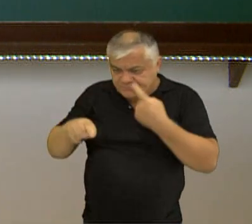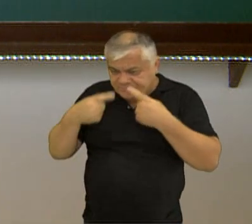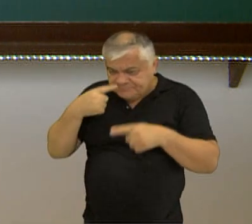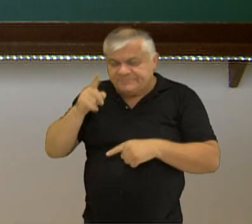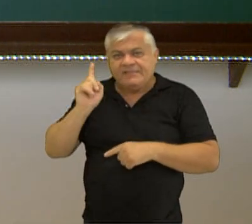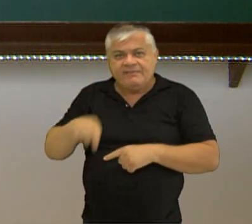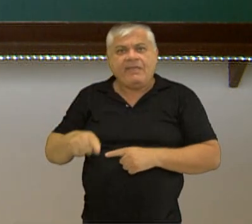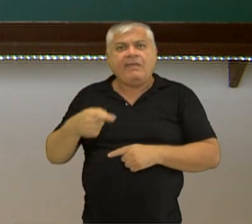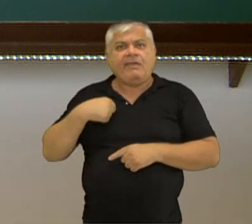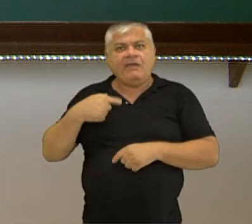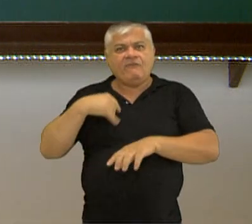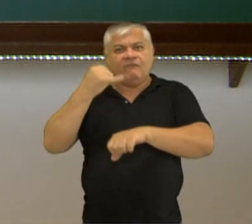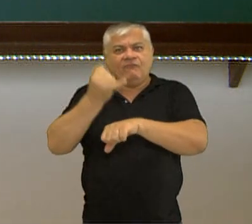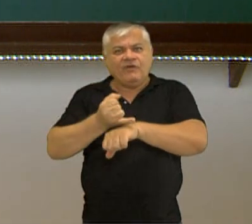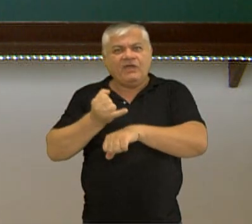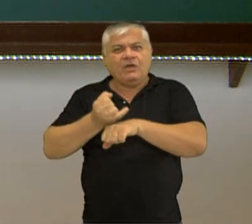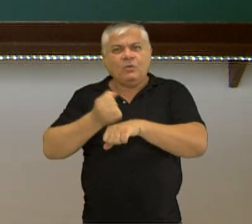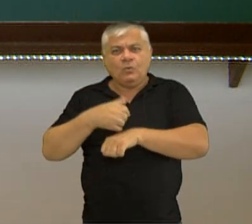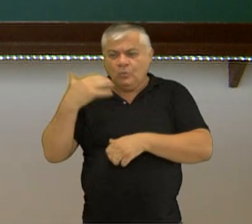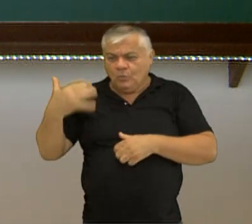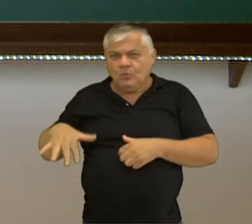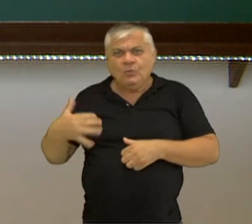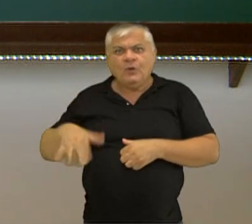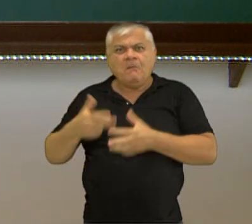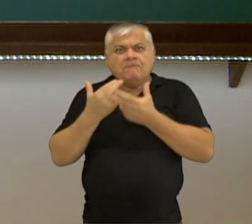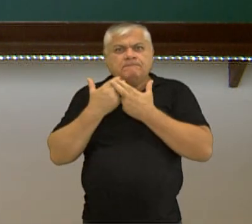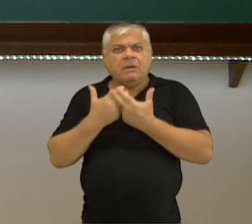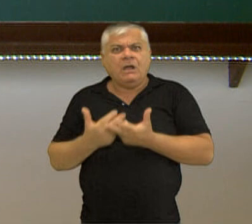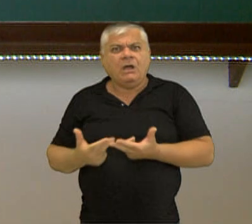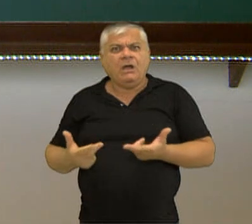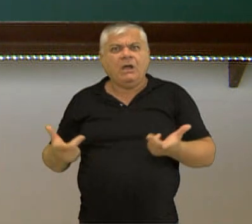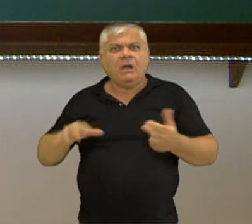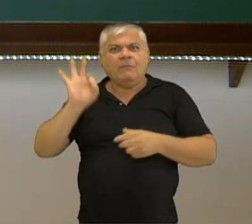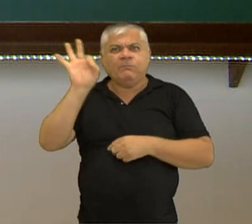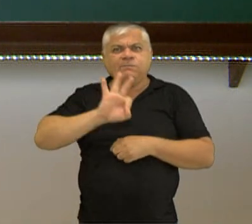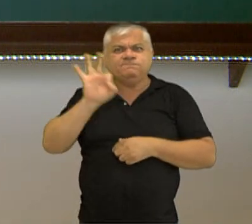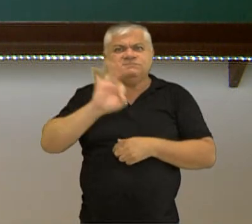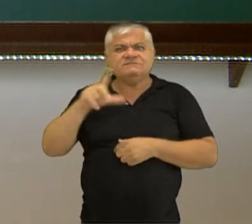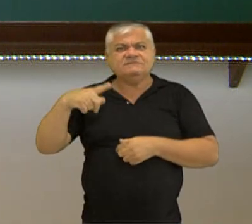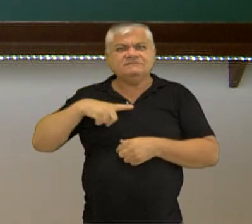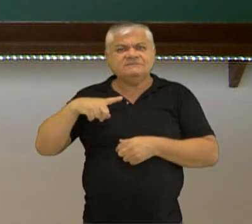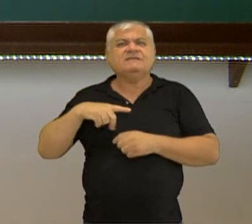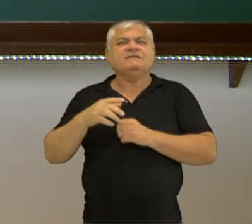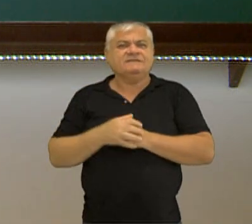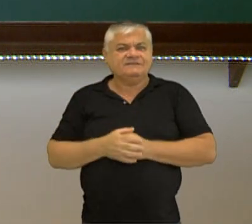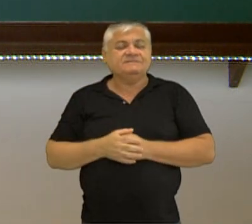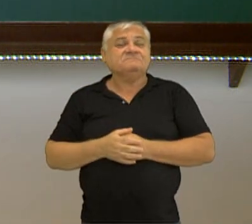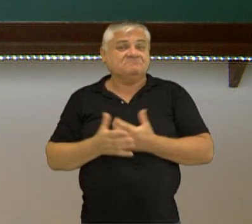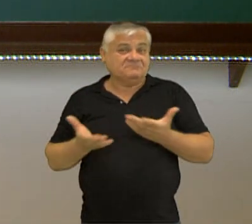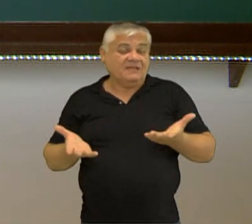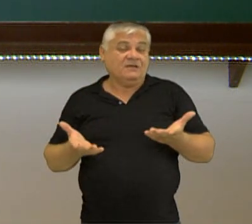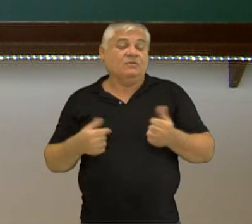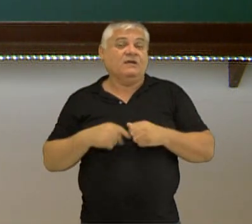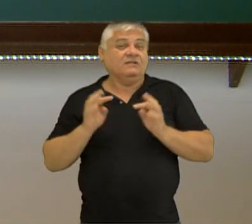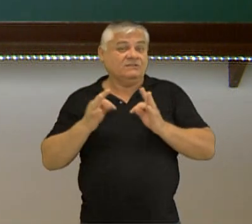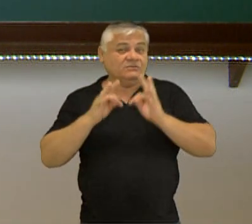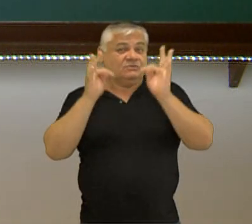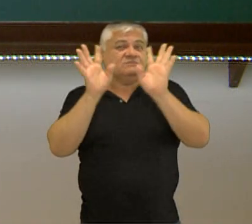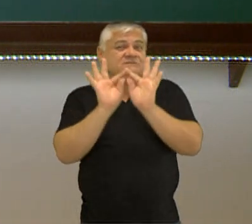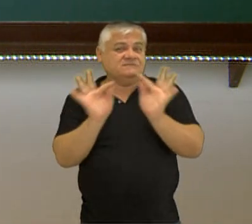ferro, e a partir daí extraídos pelo homem lá, há 4.000 anos antes de Cristo, com uma tecnologia muito